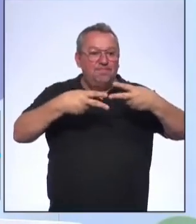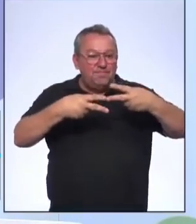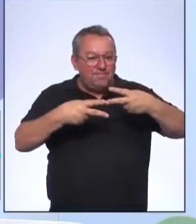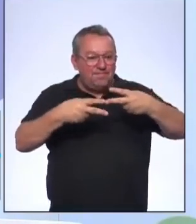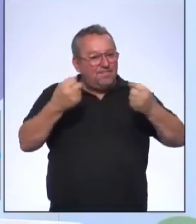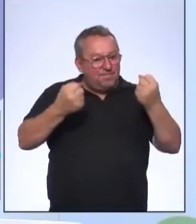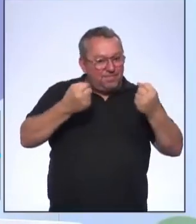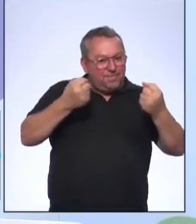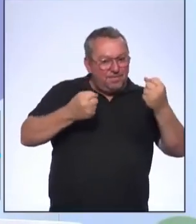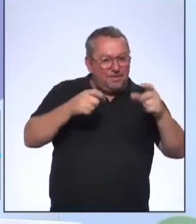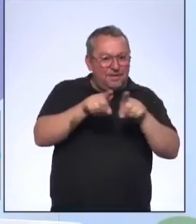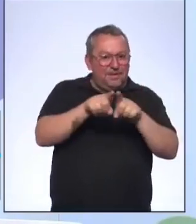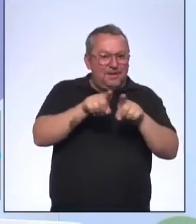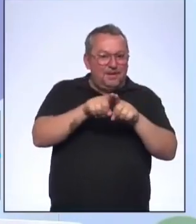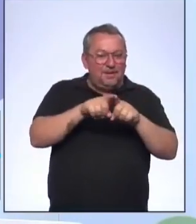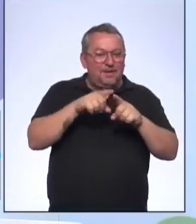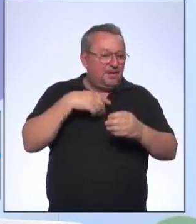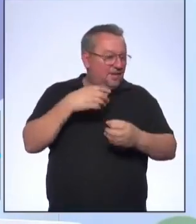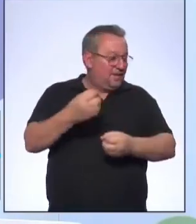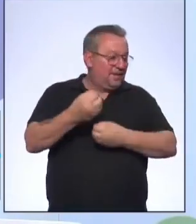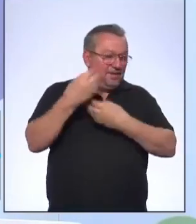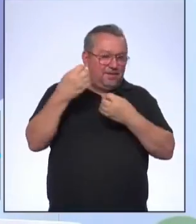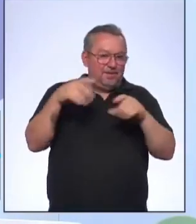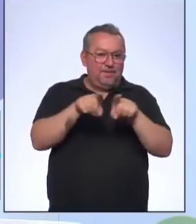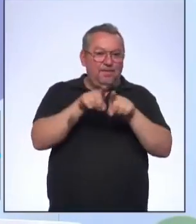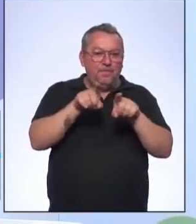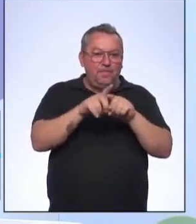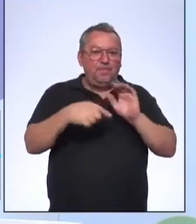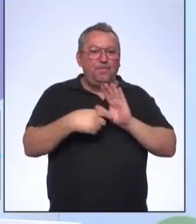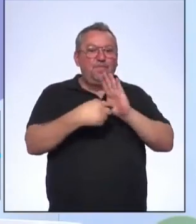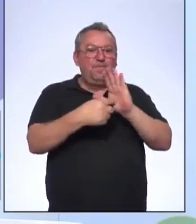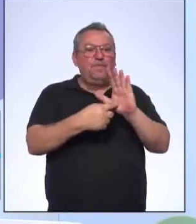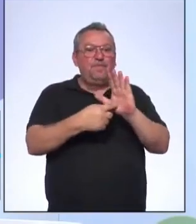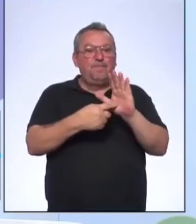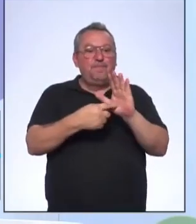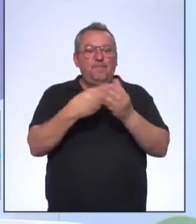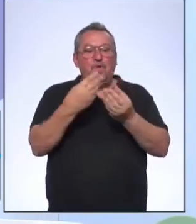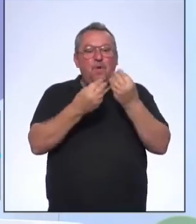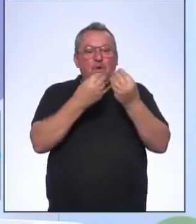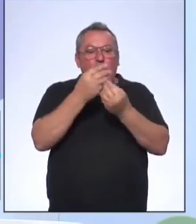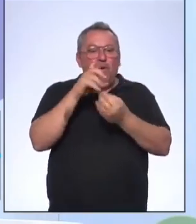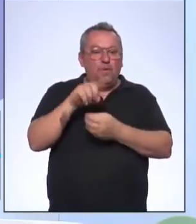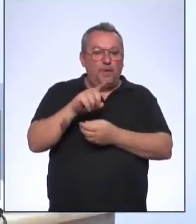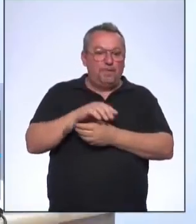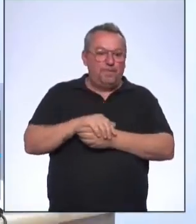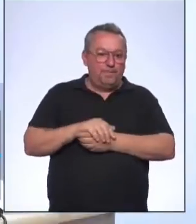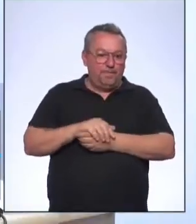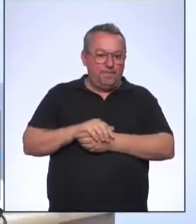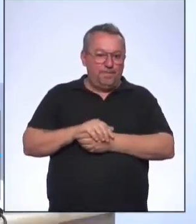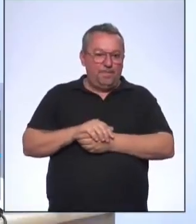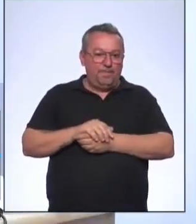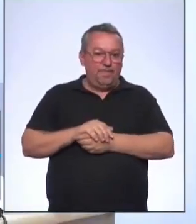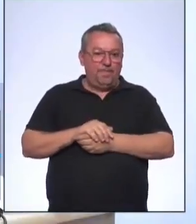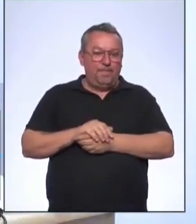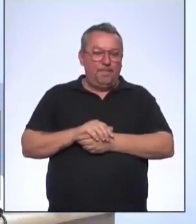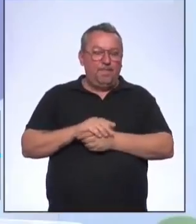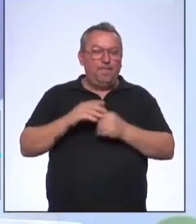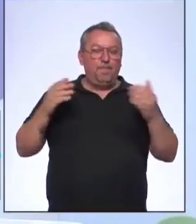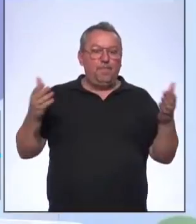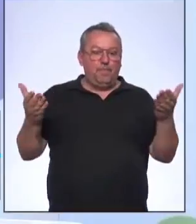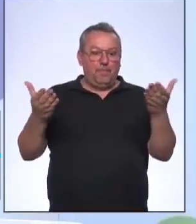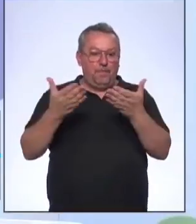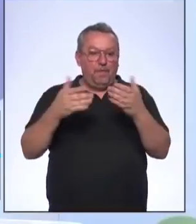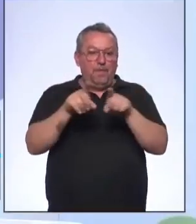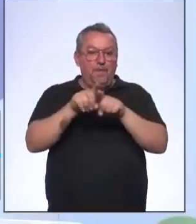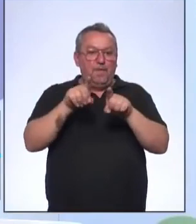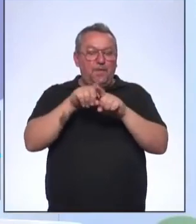ímpares, e simplesmente informar, expor por quê e como iria acontecer. Ponto. Né? Agora, a gente pode